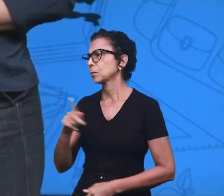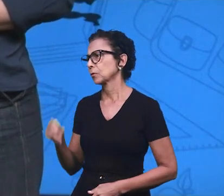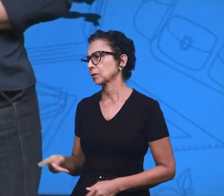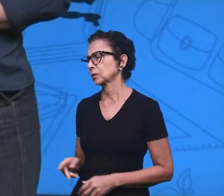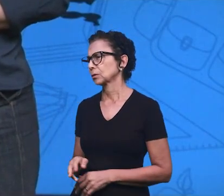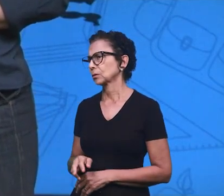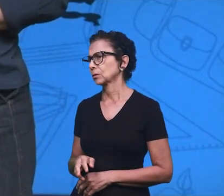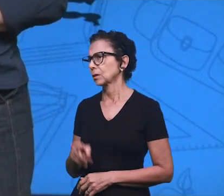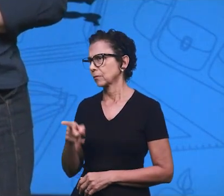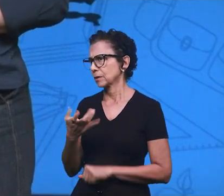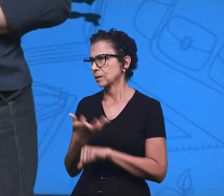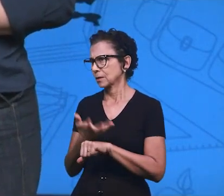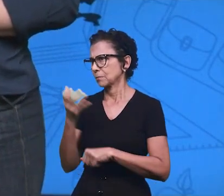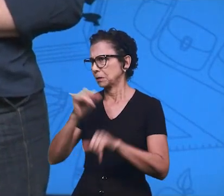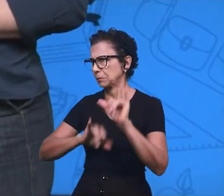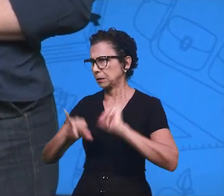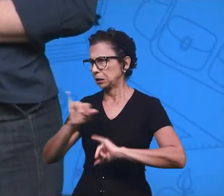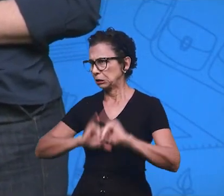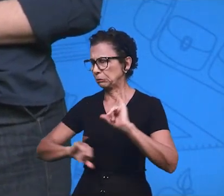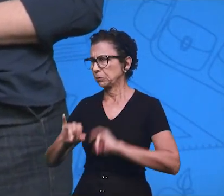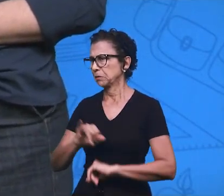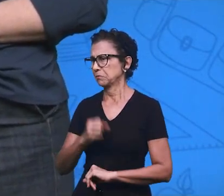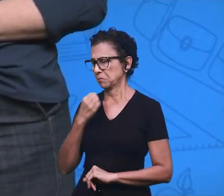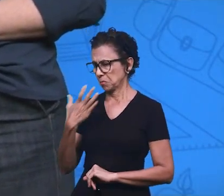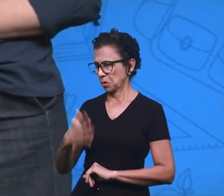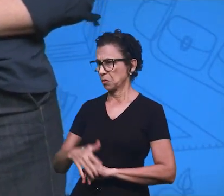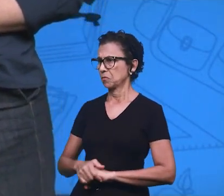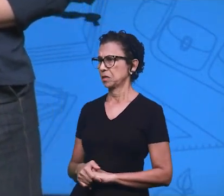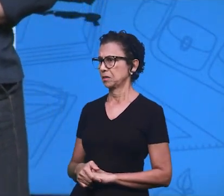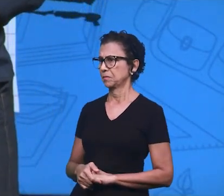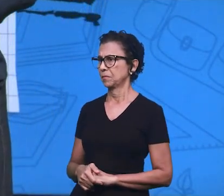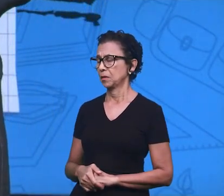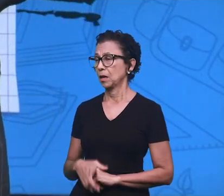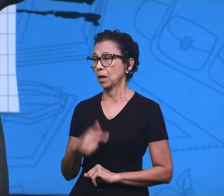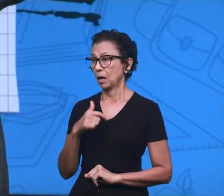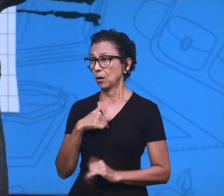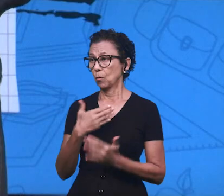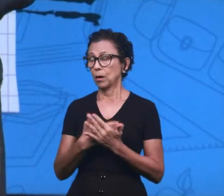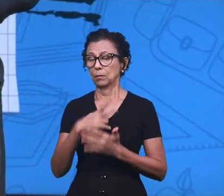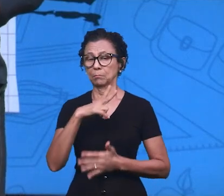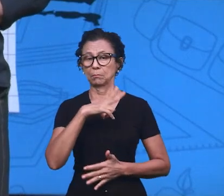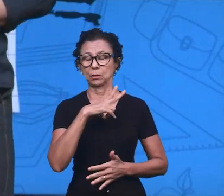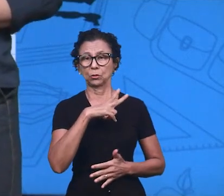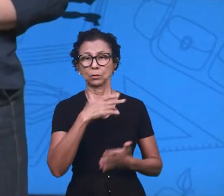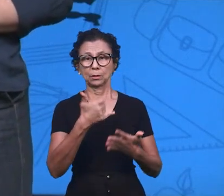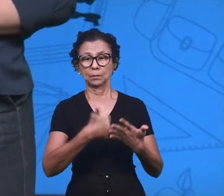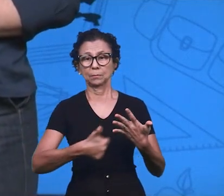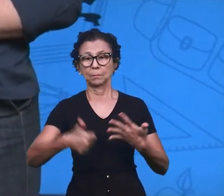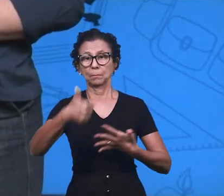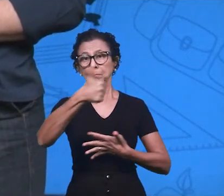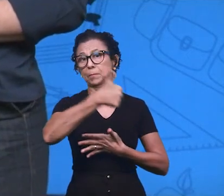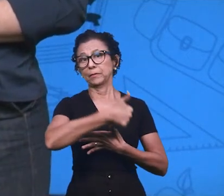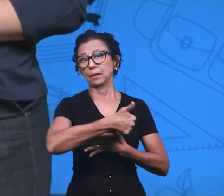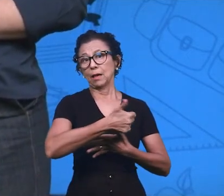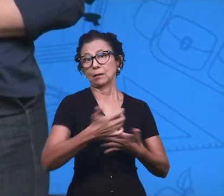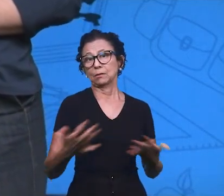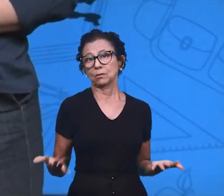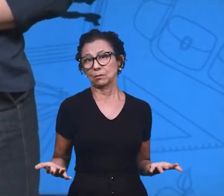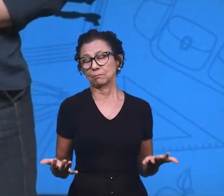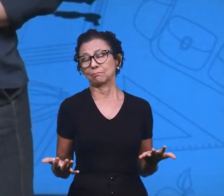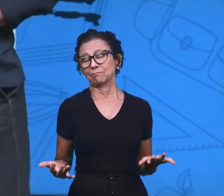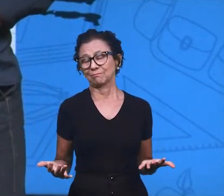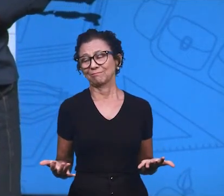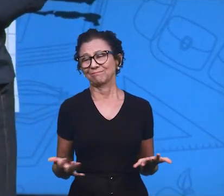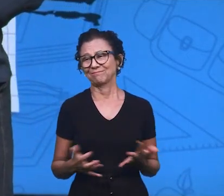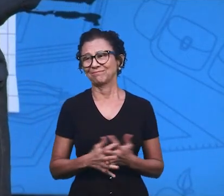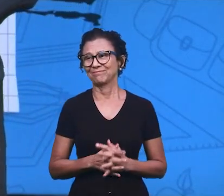bem. Está esperto. Aí eu falo assim, eu estou tendo aula particular, que é um privilégio meu. Ele fez castigo aqui, tá, gente? Na